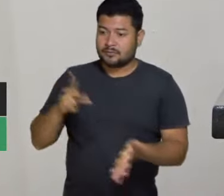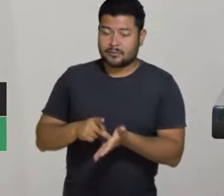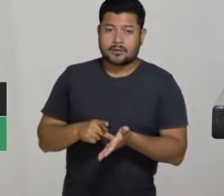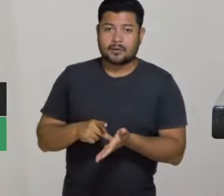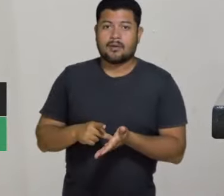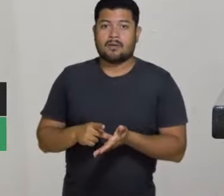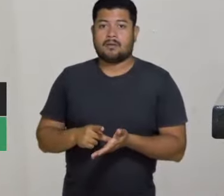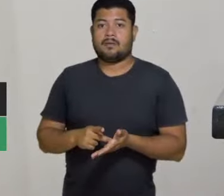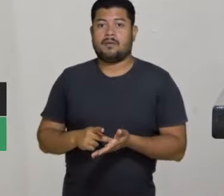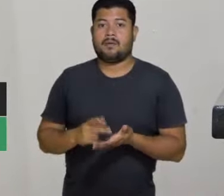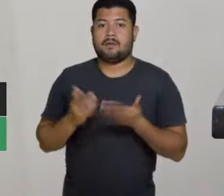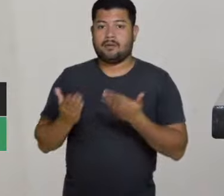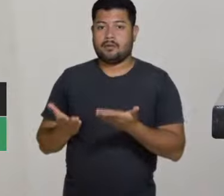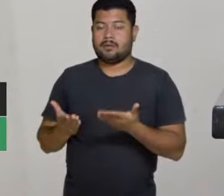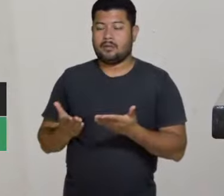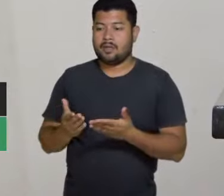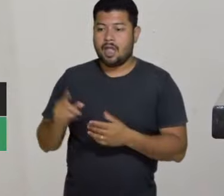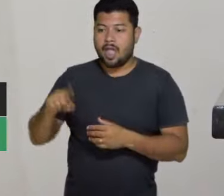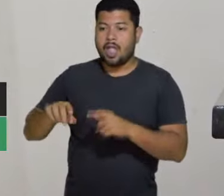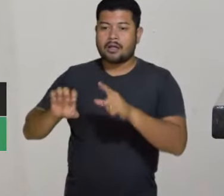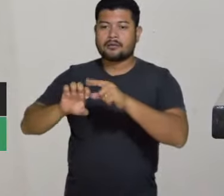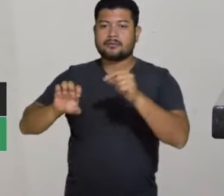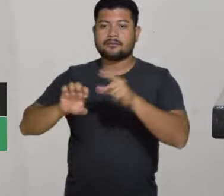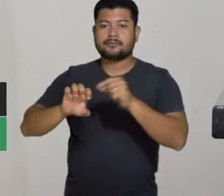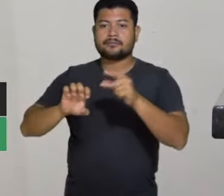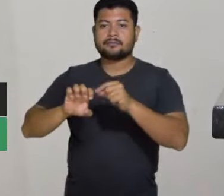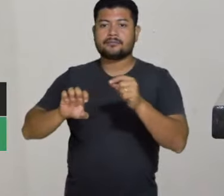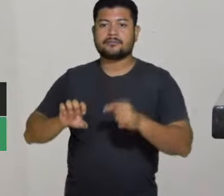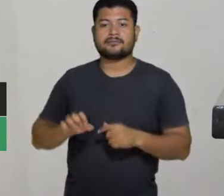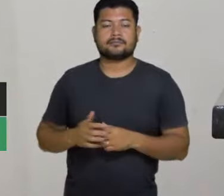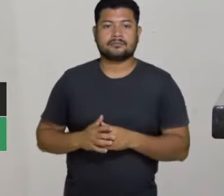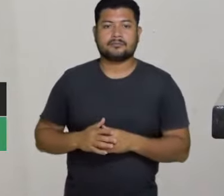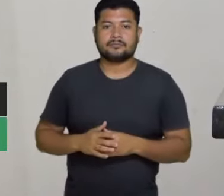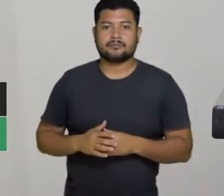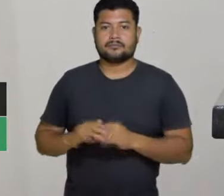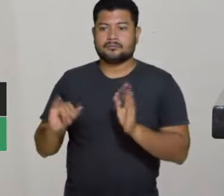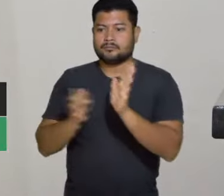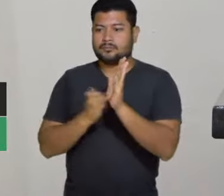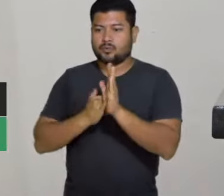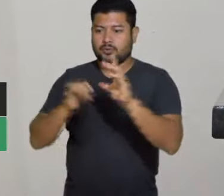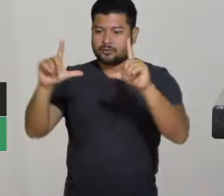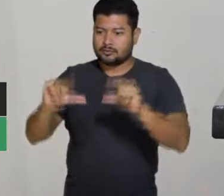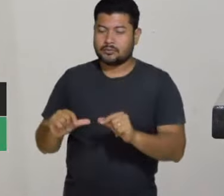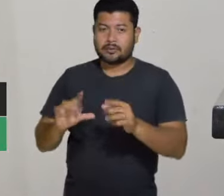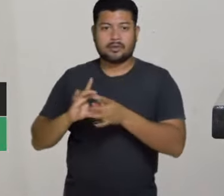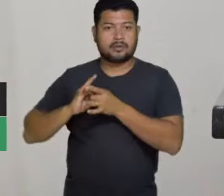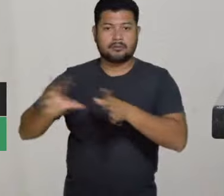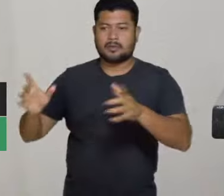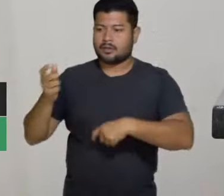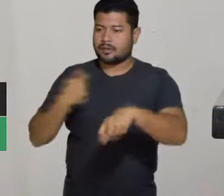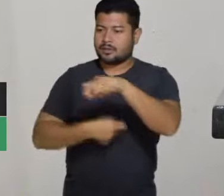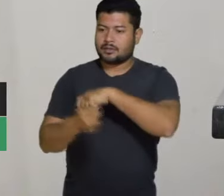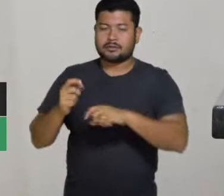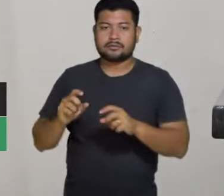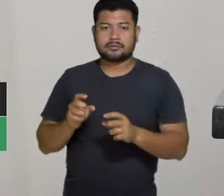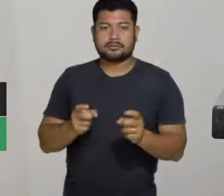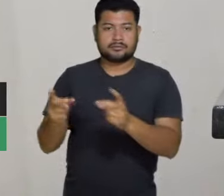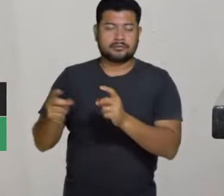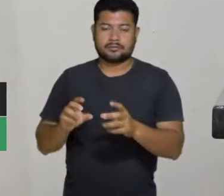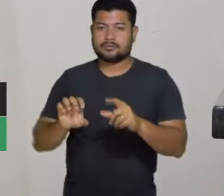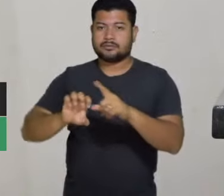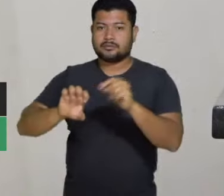coloca o Brasil nos trilhos, que é o empreendedor. Menos impostos, mais liberdade para empreender, mais apoio a quem gera